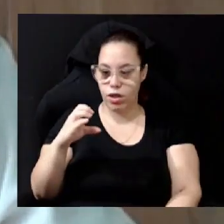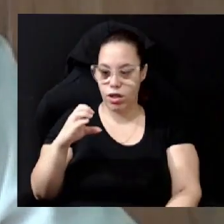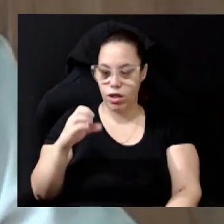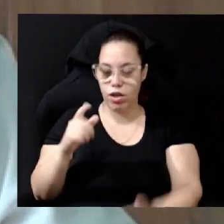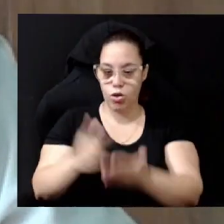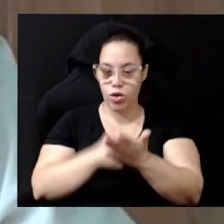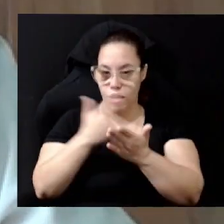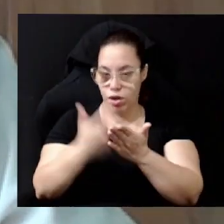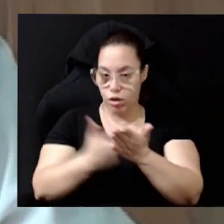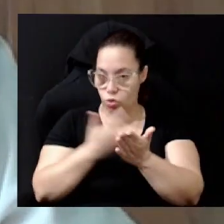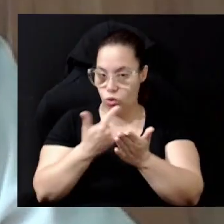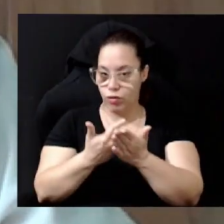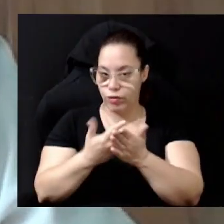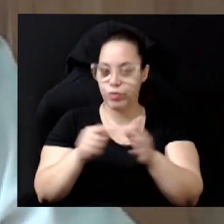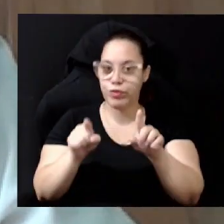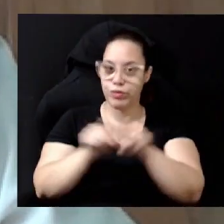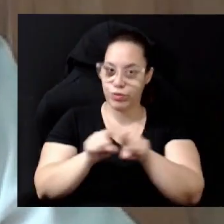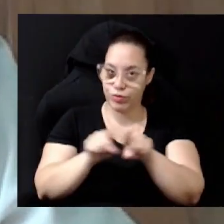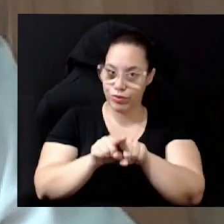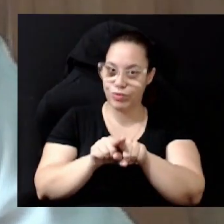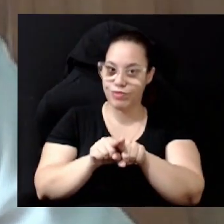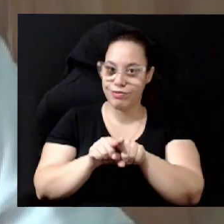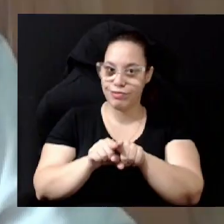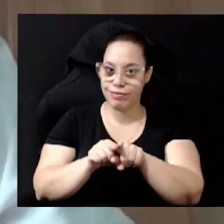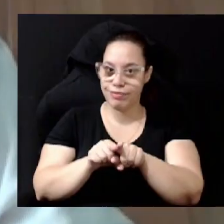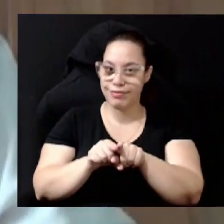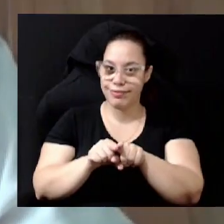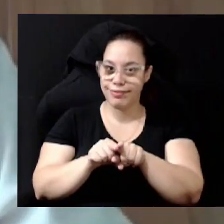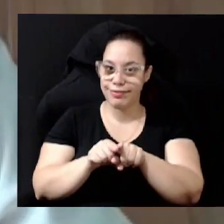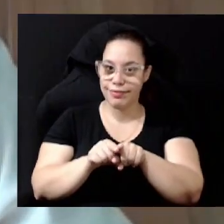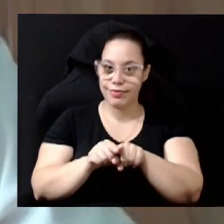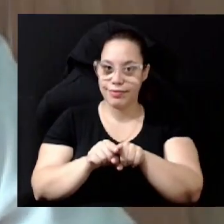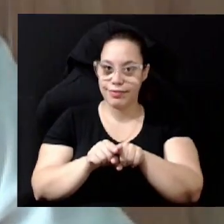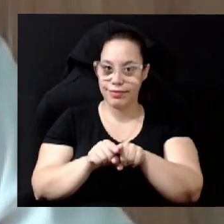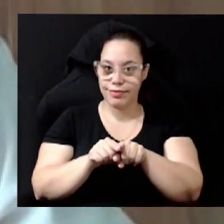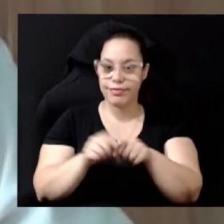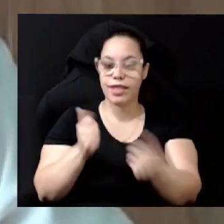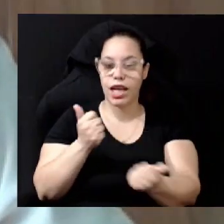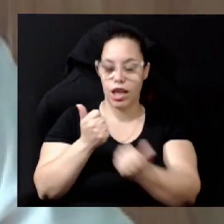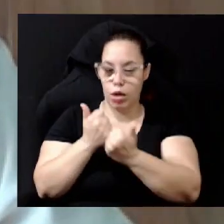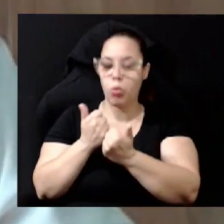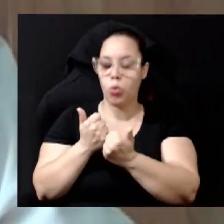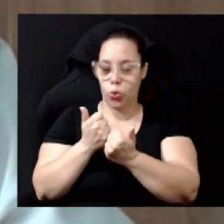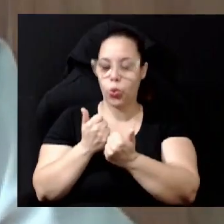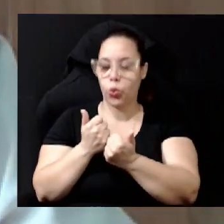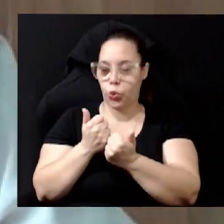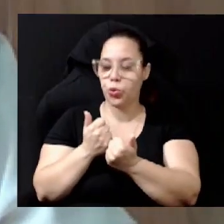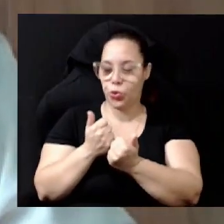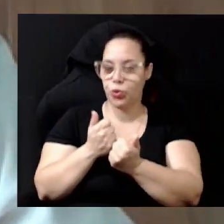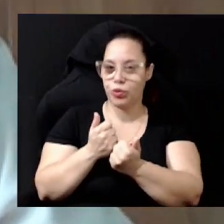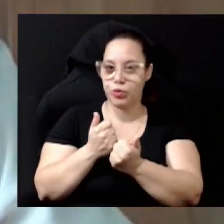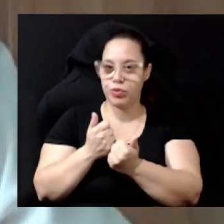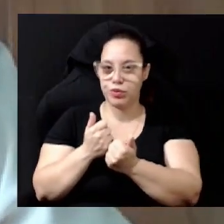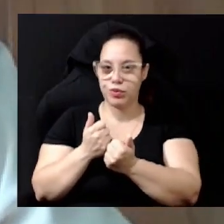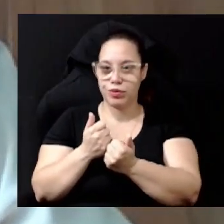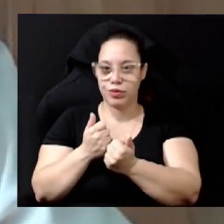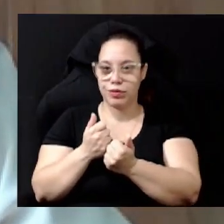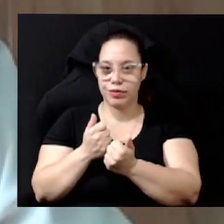literatura. Então, também existe esse patrocínio,